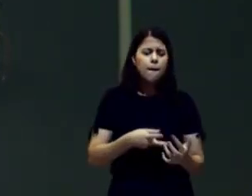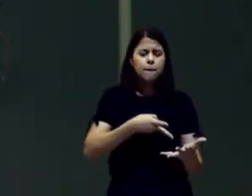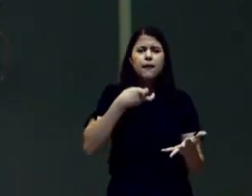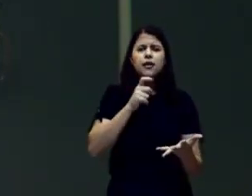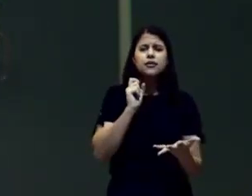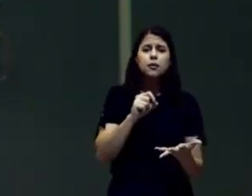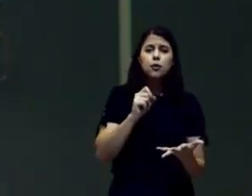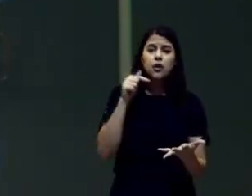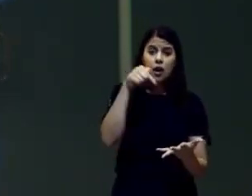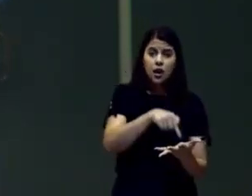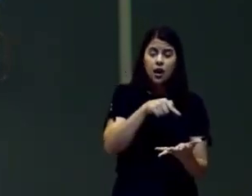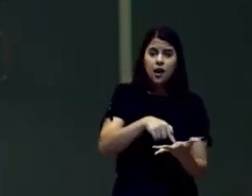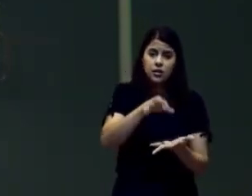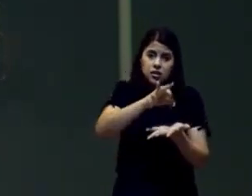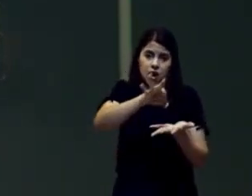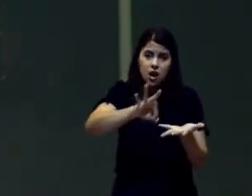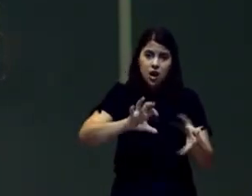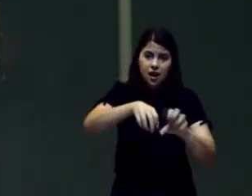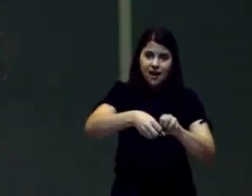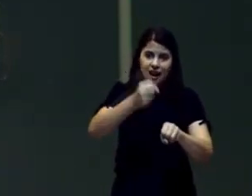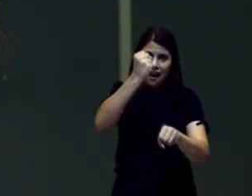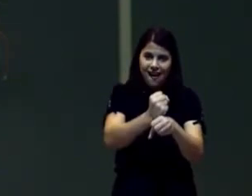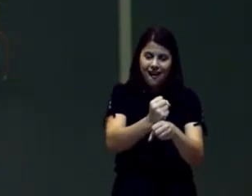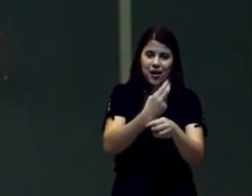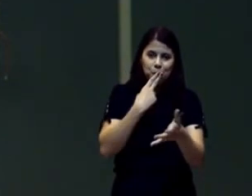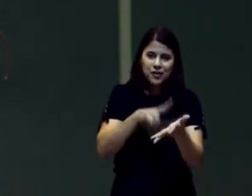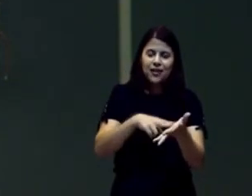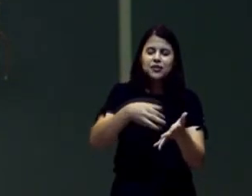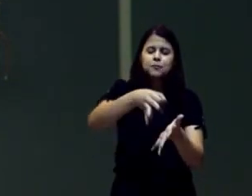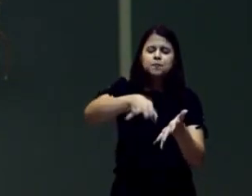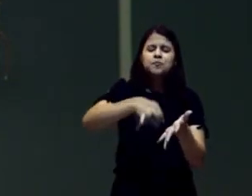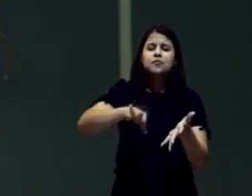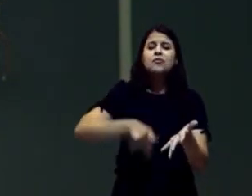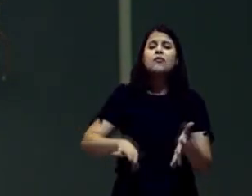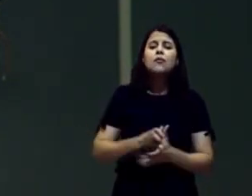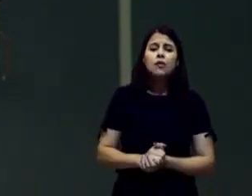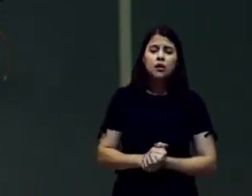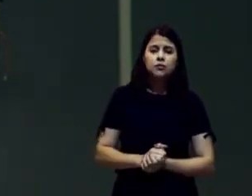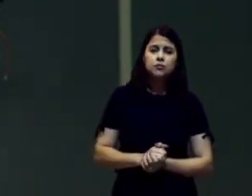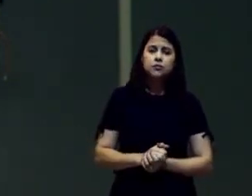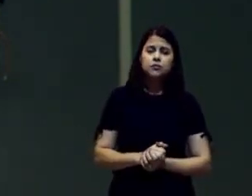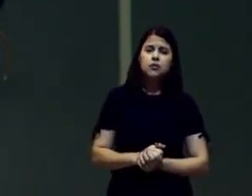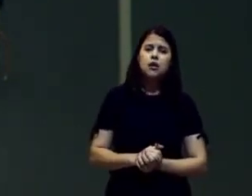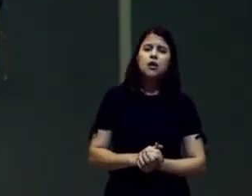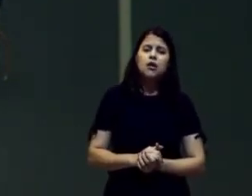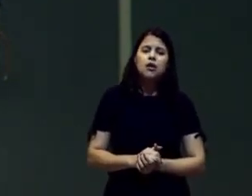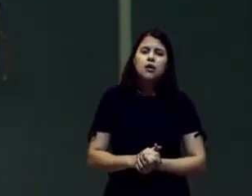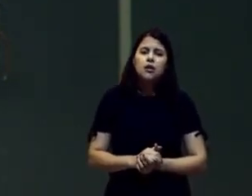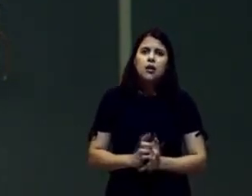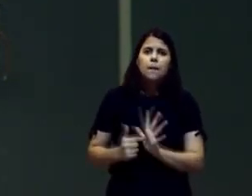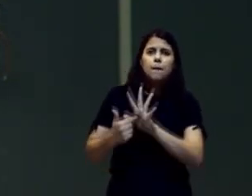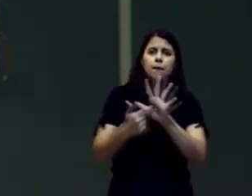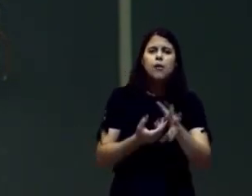epístola, ou essa carta, por ter um contorno mais pessoal, ela traz para nós o formato de